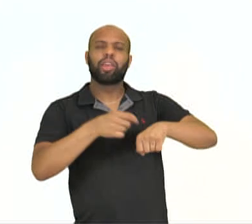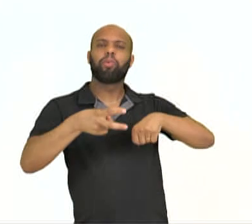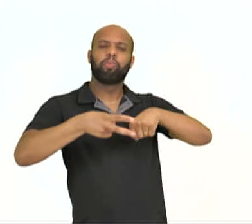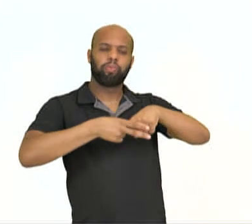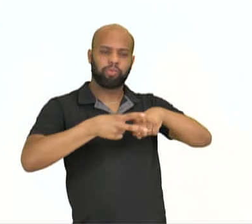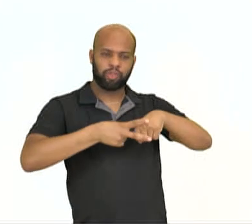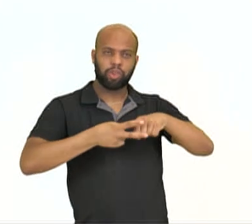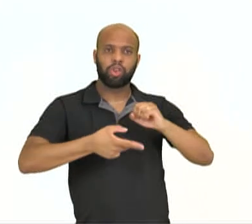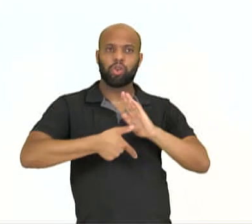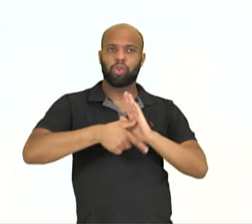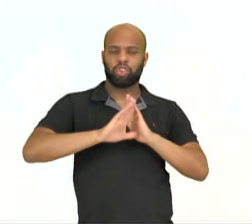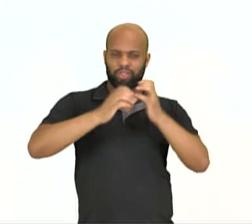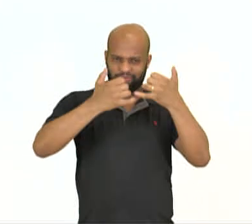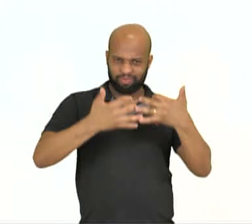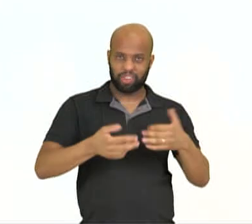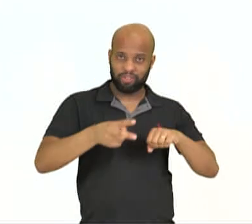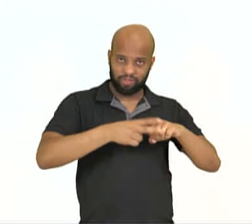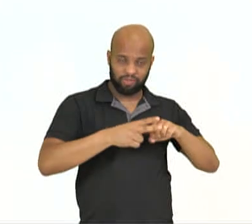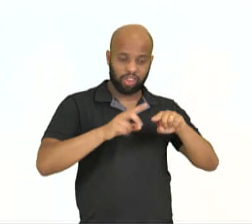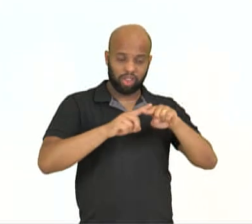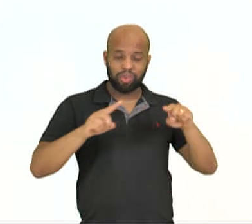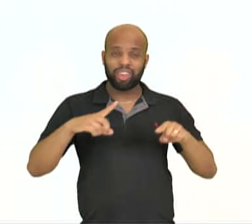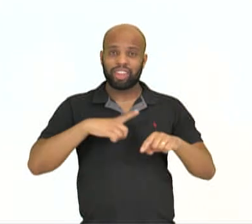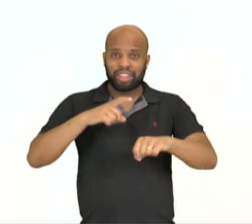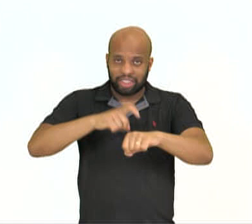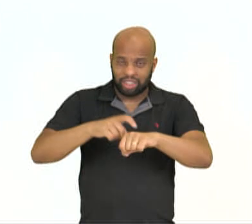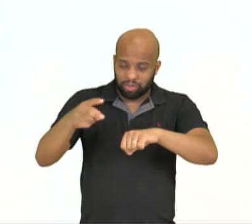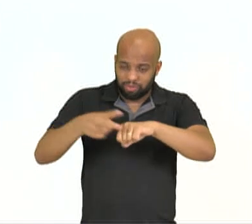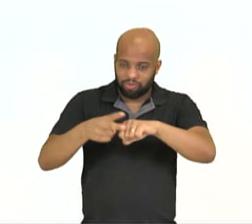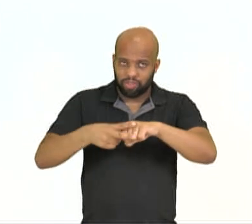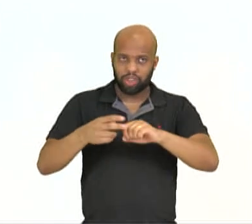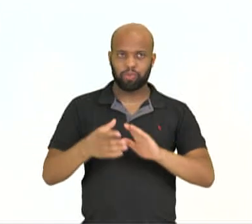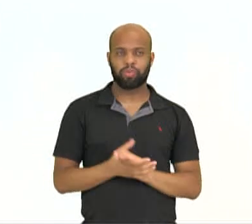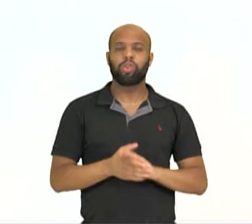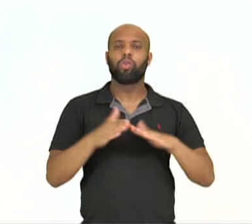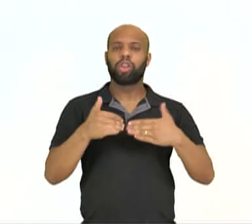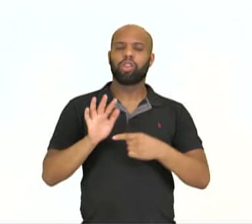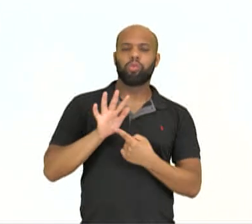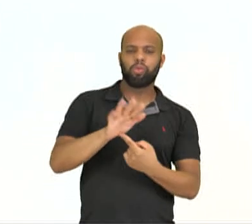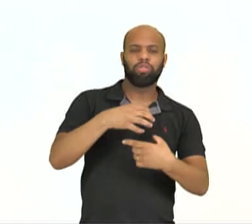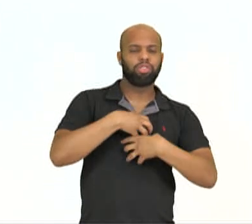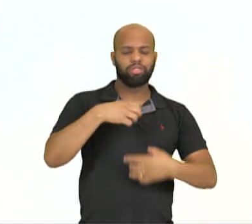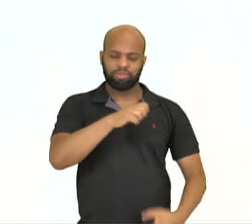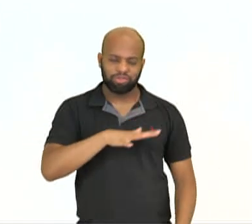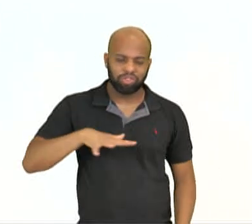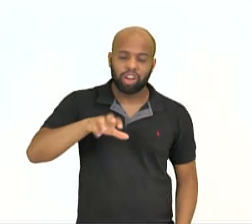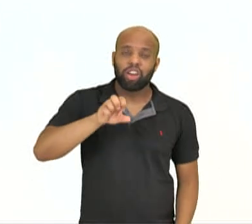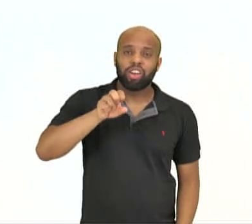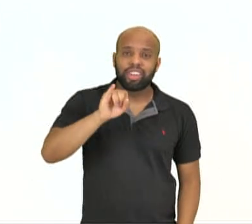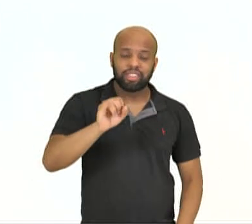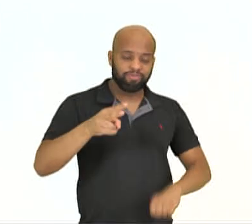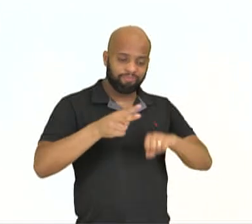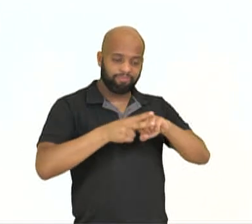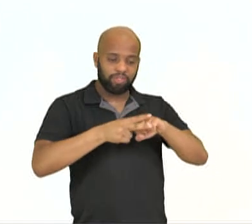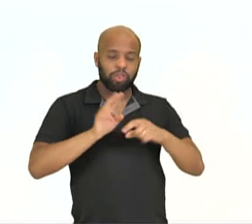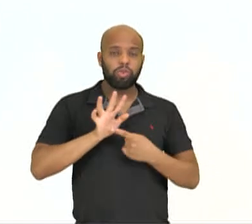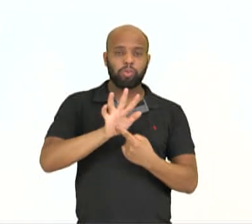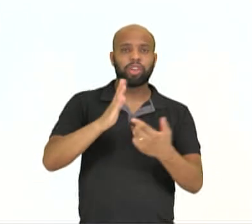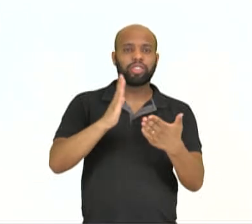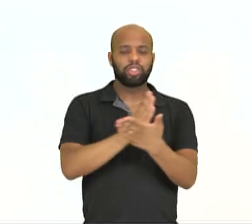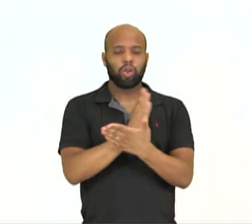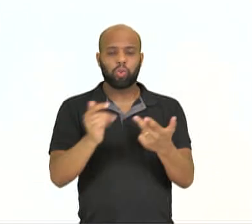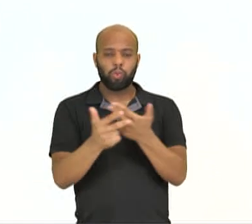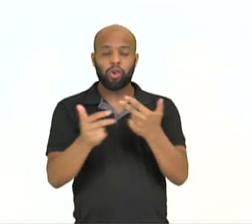nós falamos de verbo, também temos tempo verbal. Olha aqui, informa de uma maneira geral se o verbo expressa algo que